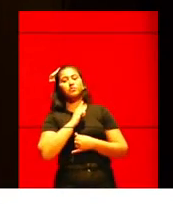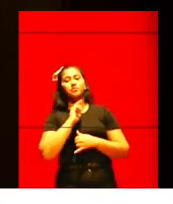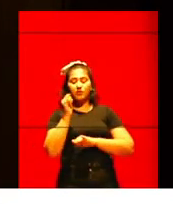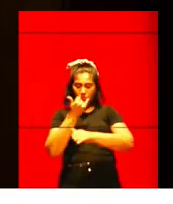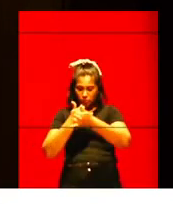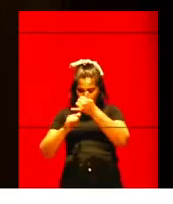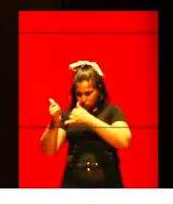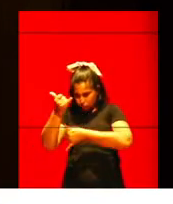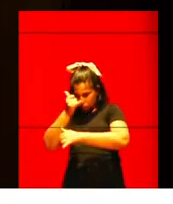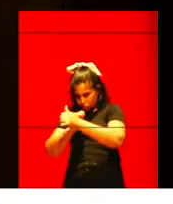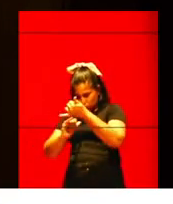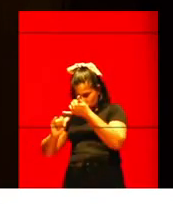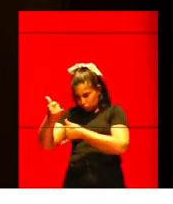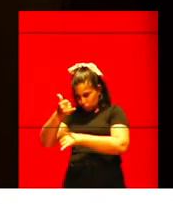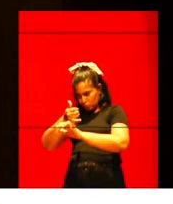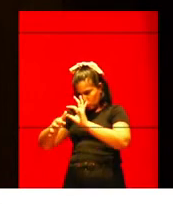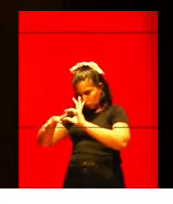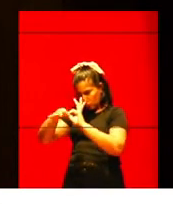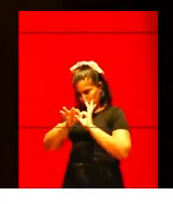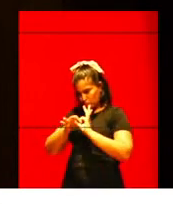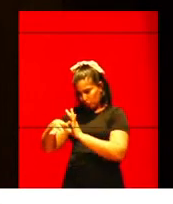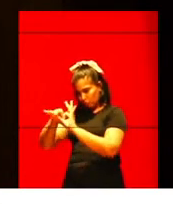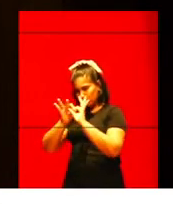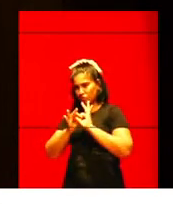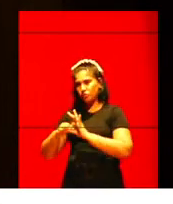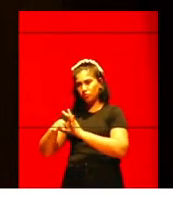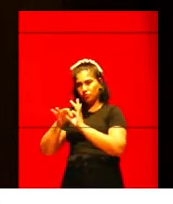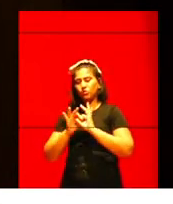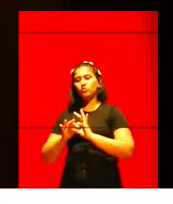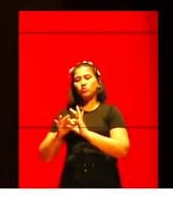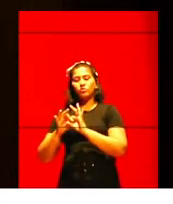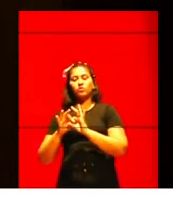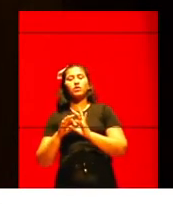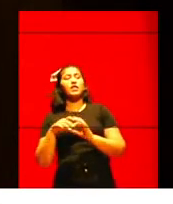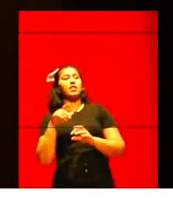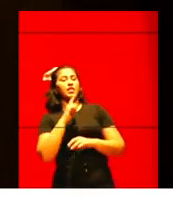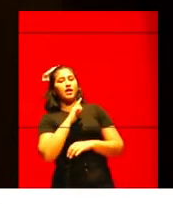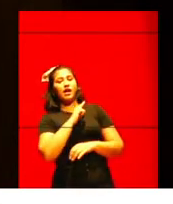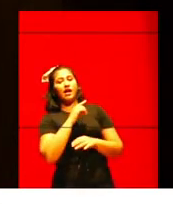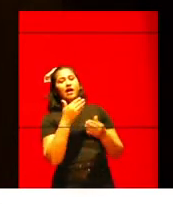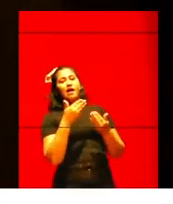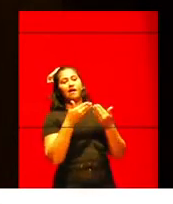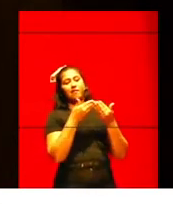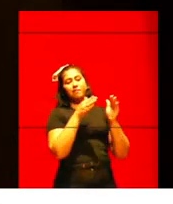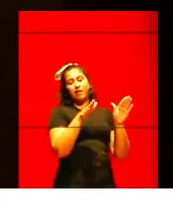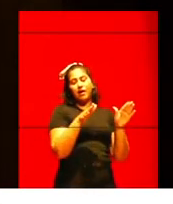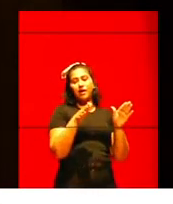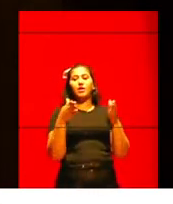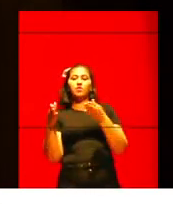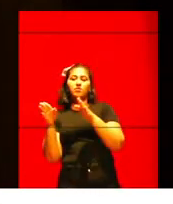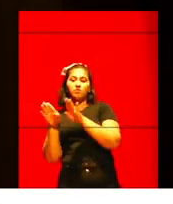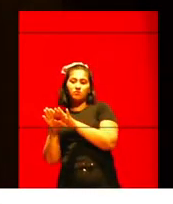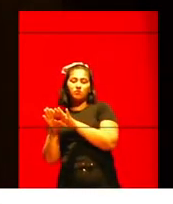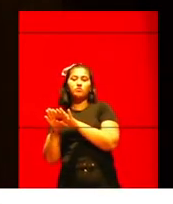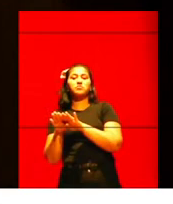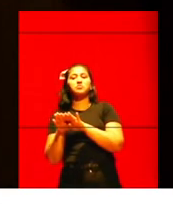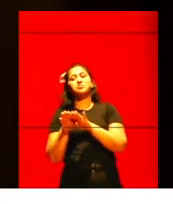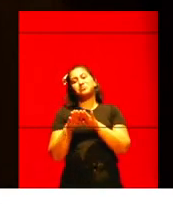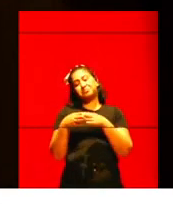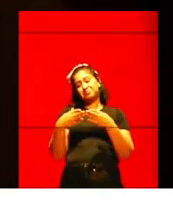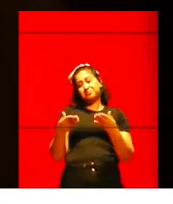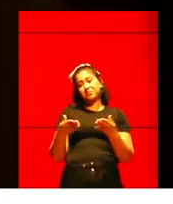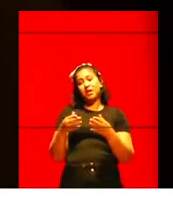carbonos estão ligados, ela vai ser chamada de fechada ou cíclica. E quando que é uma